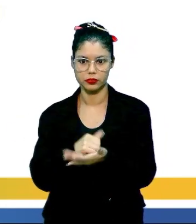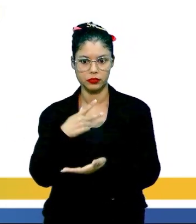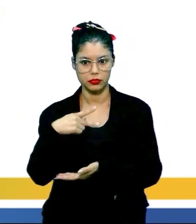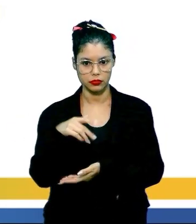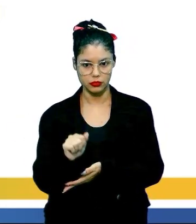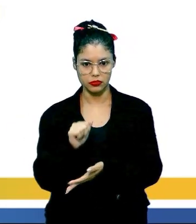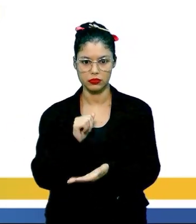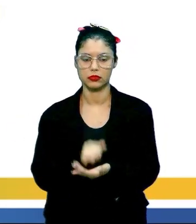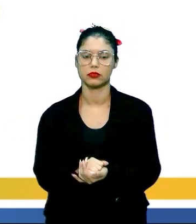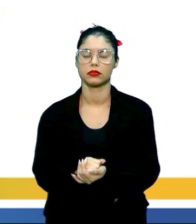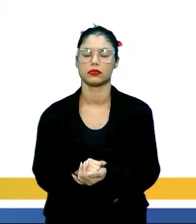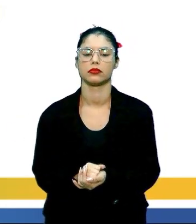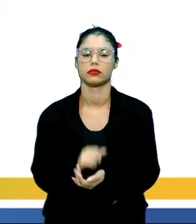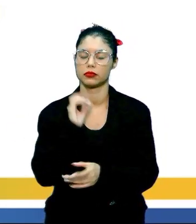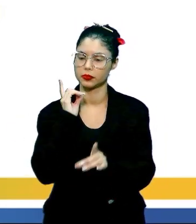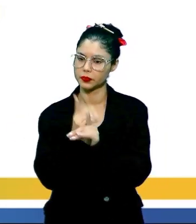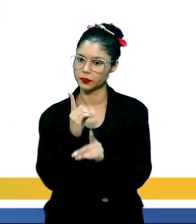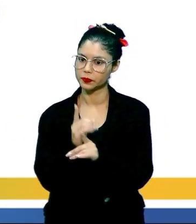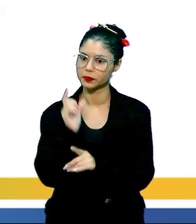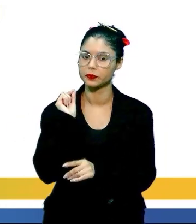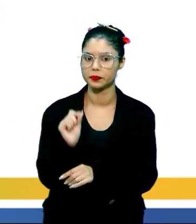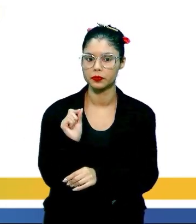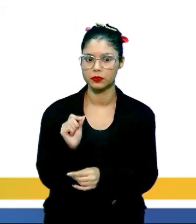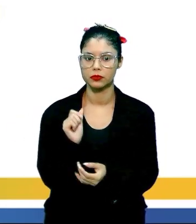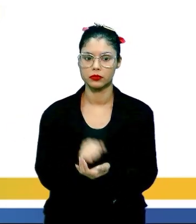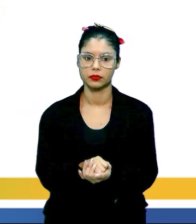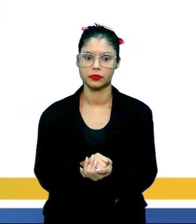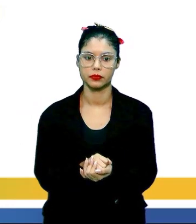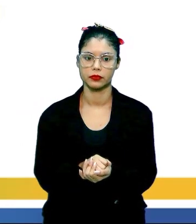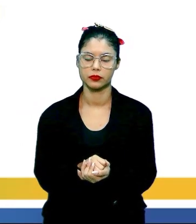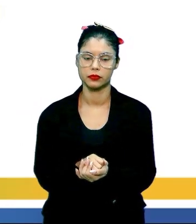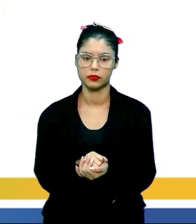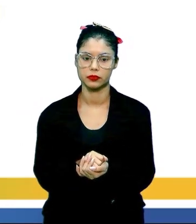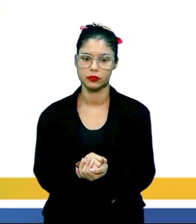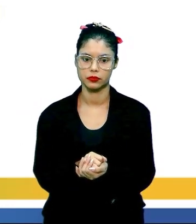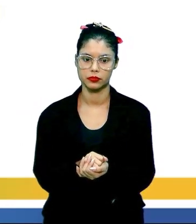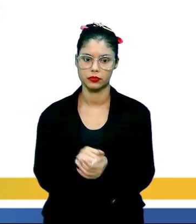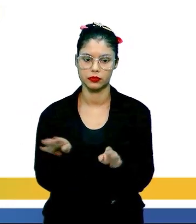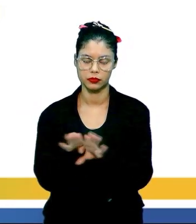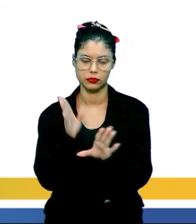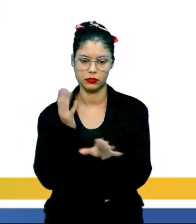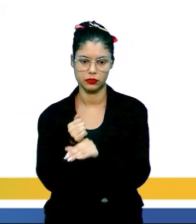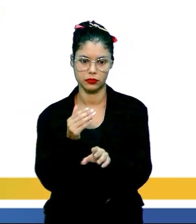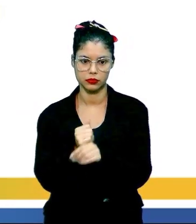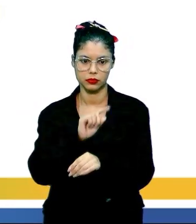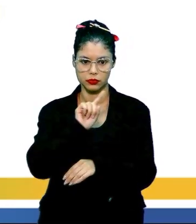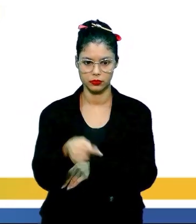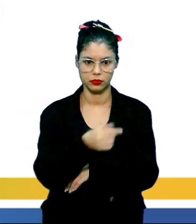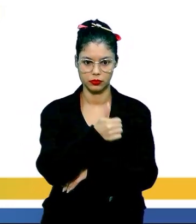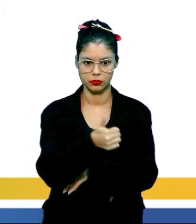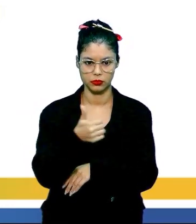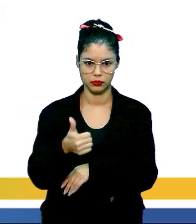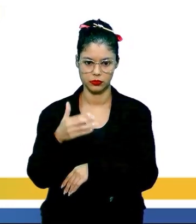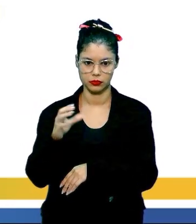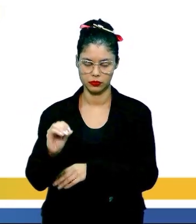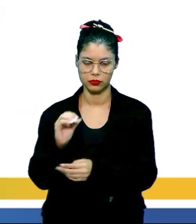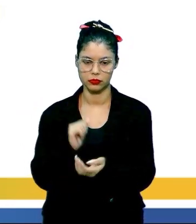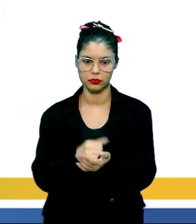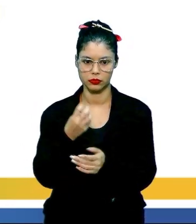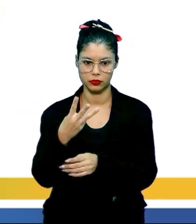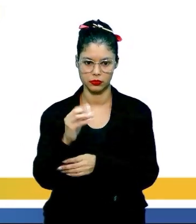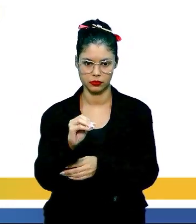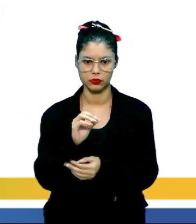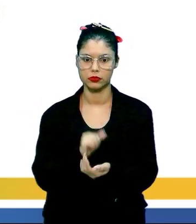PA, tá? Eu vou encontrar aqui, que essa soma é igual a 1.110. Como tem